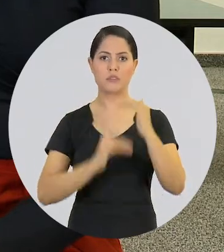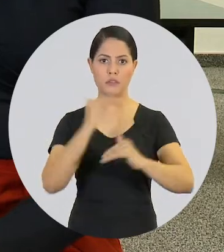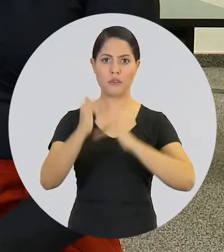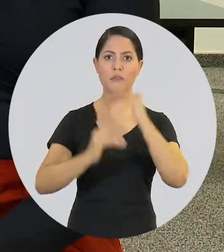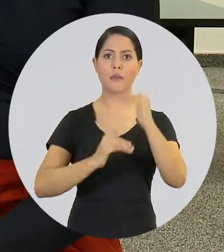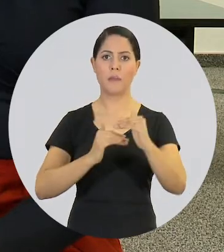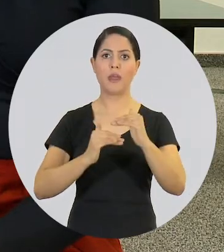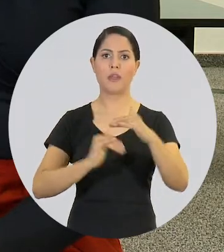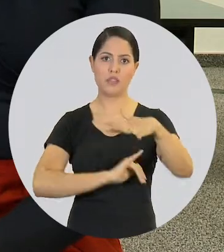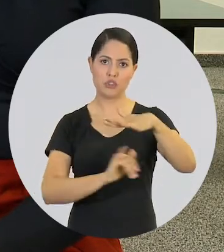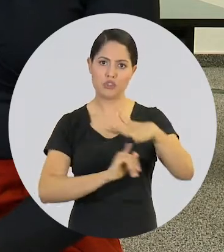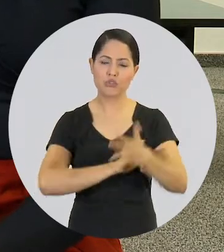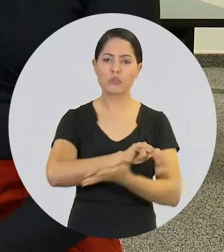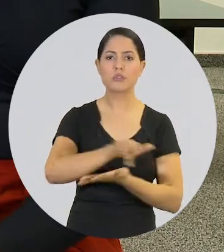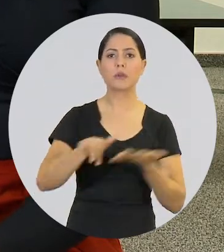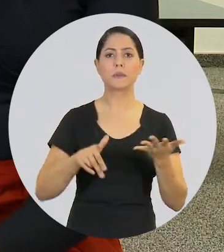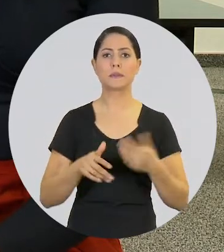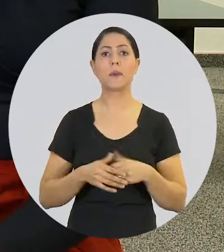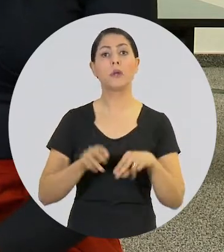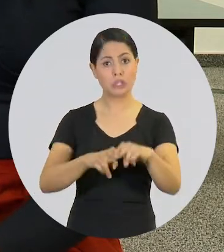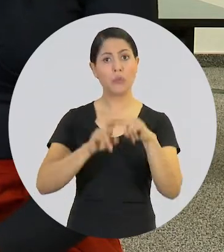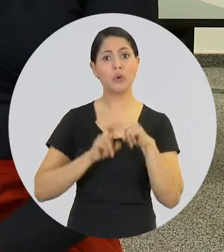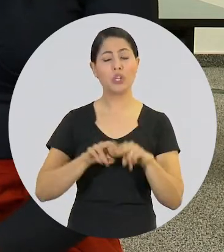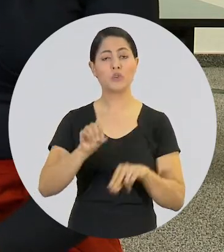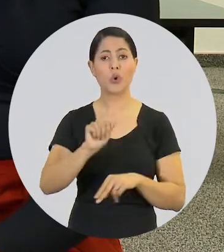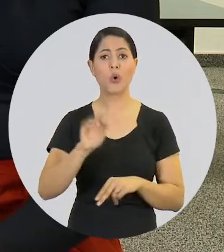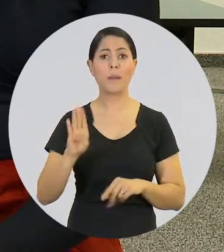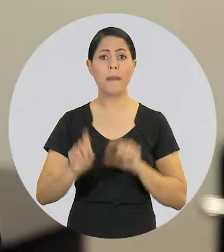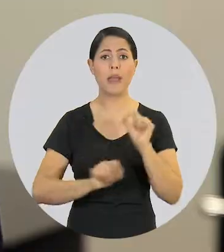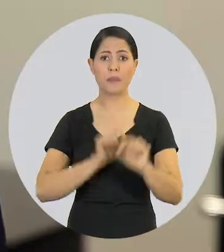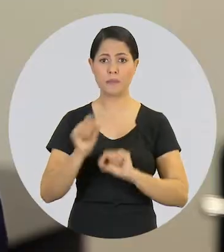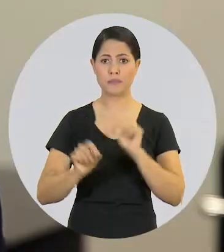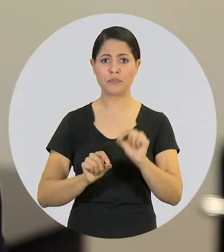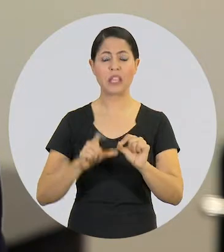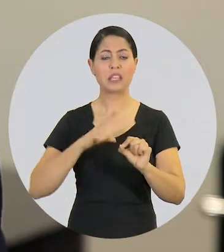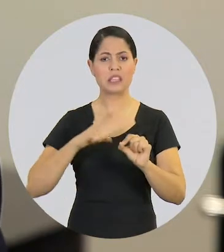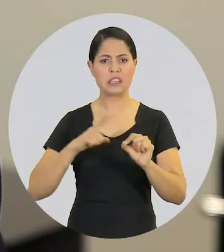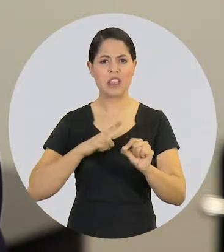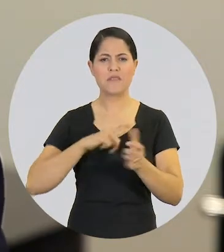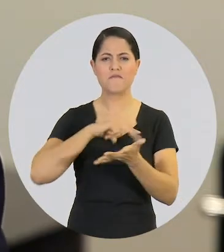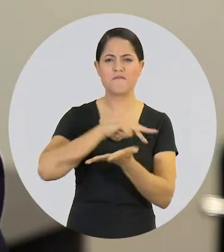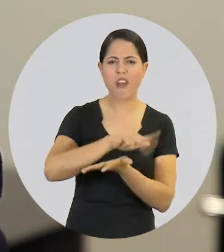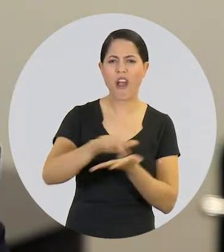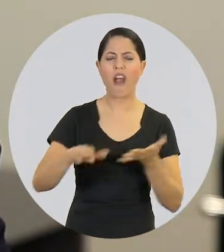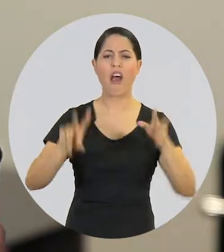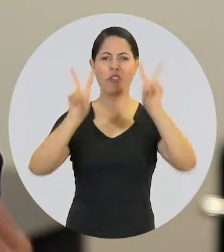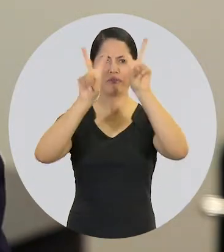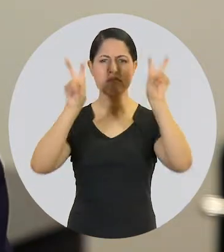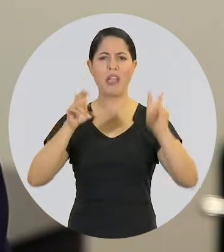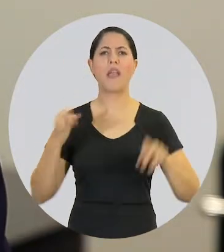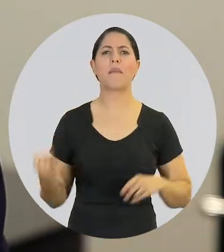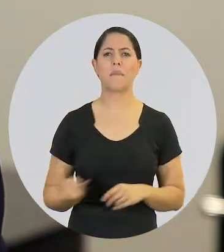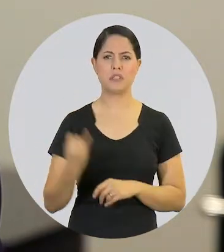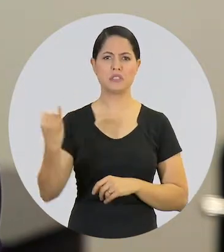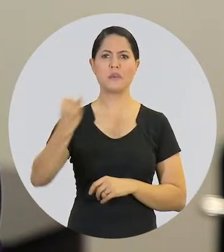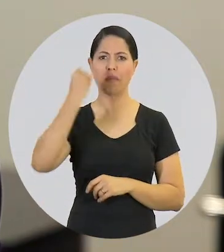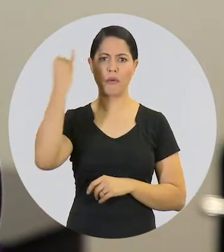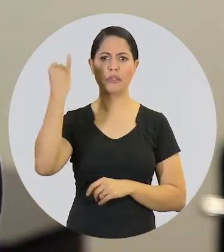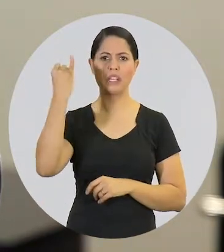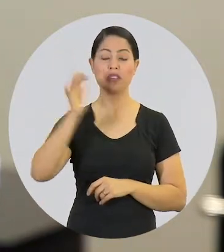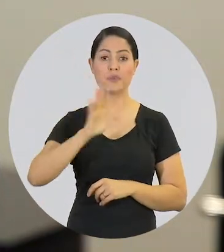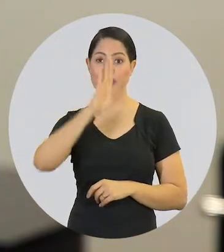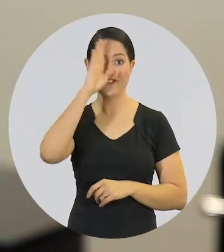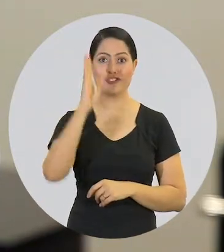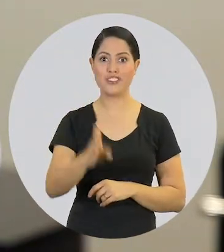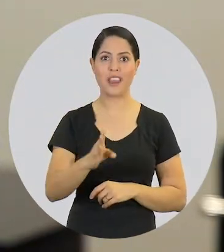incessante pelo fortalecimento das próprias instituições. É por isso que a OAB ela se envolve em tantos e tantos temas que muitas vezes